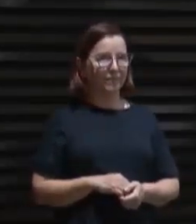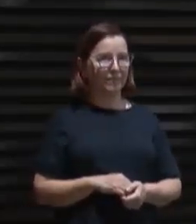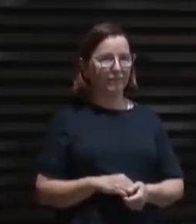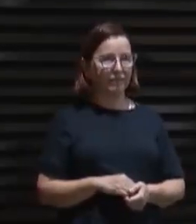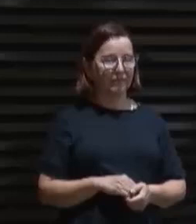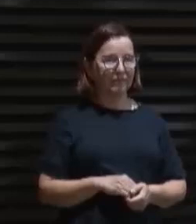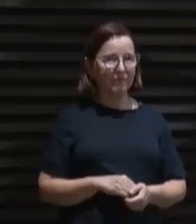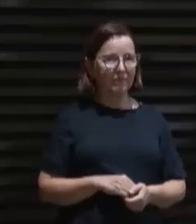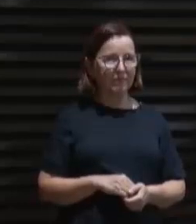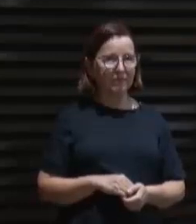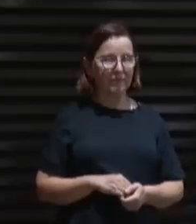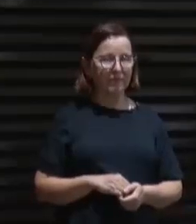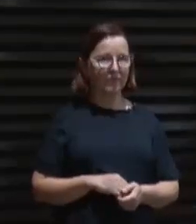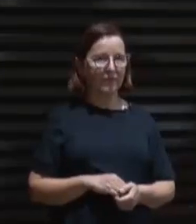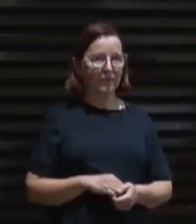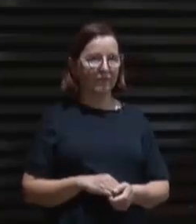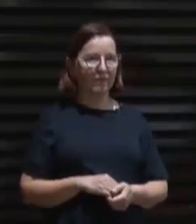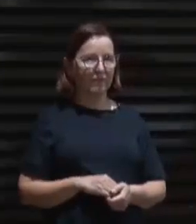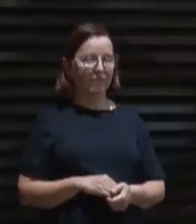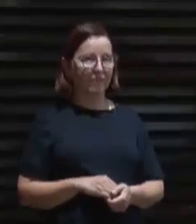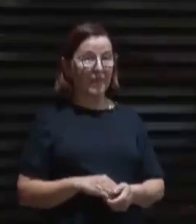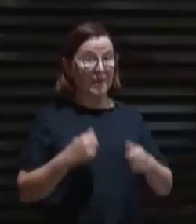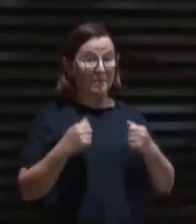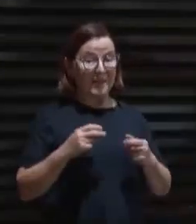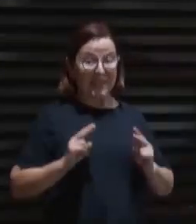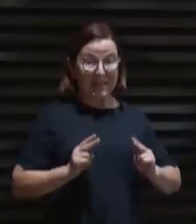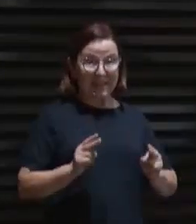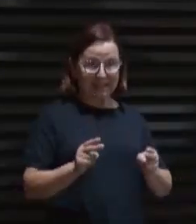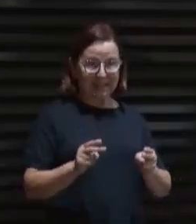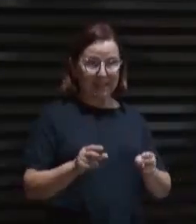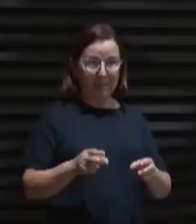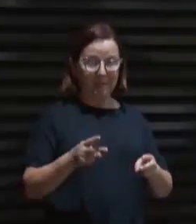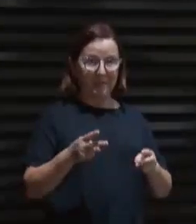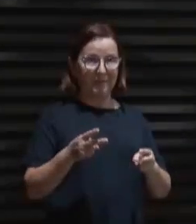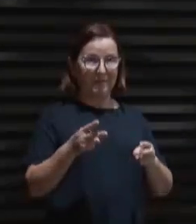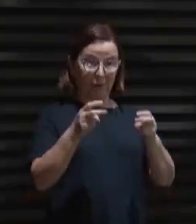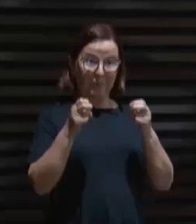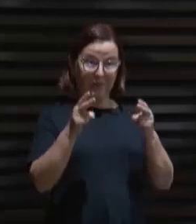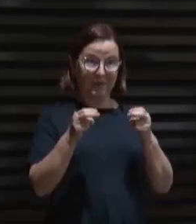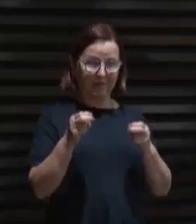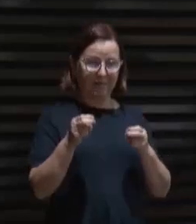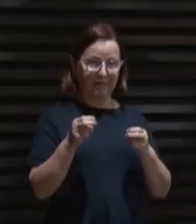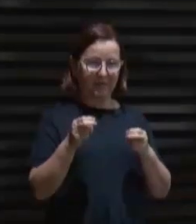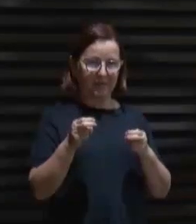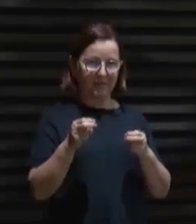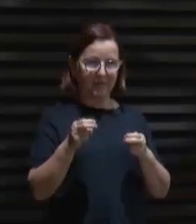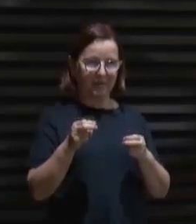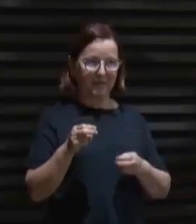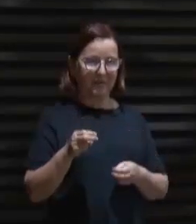A gente tem que sempre procurar o que nós estamos vendo, que filmes são os que estão tomando conta da nossa